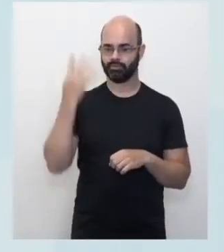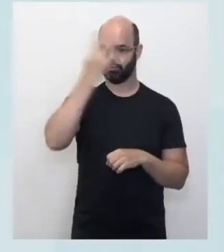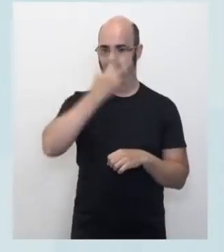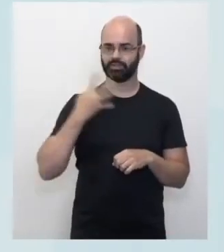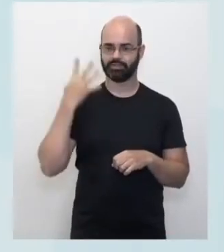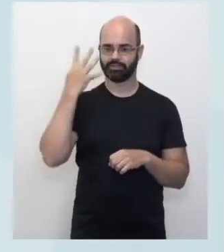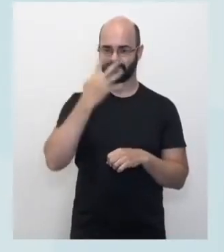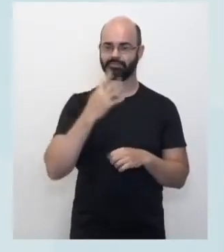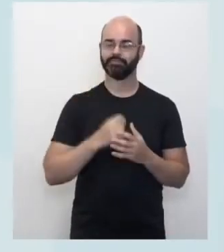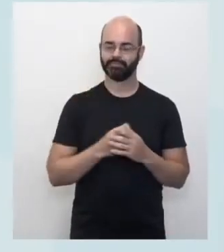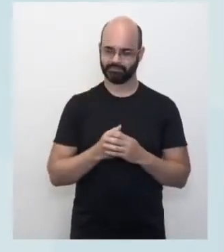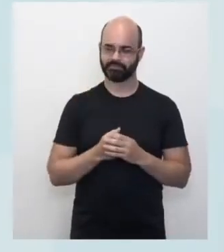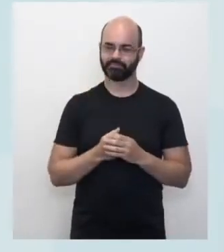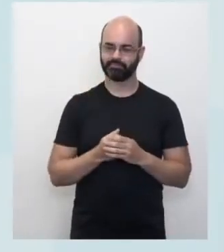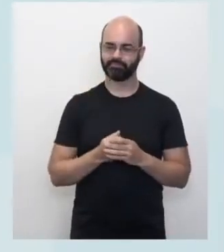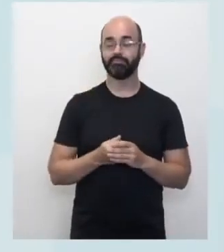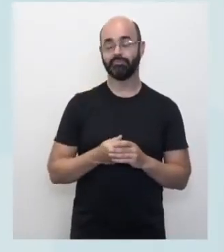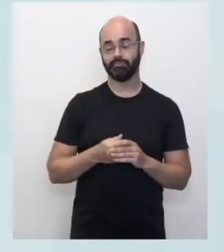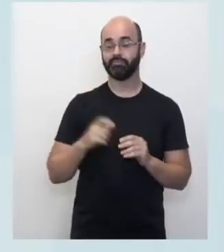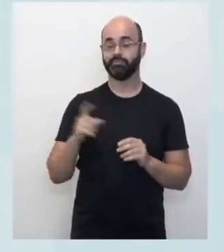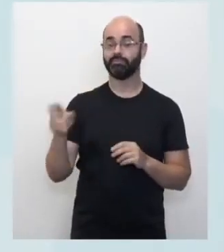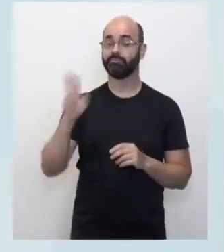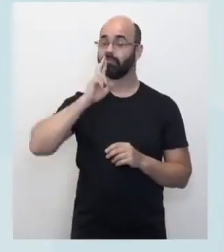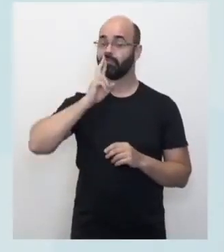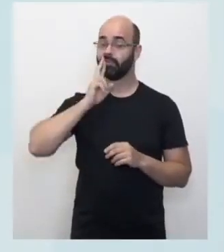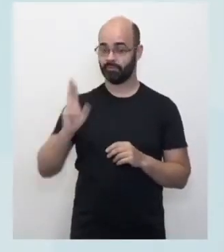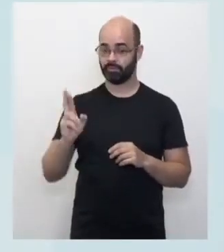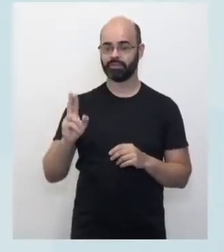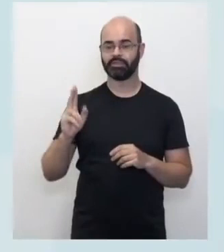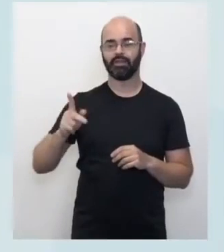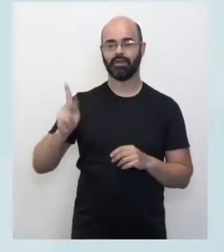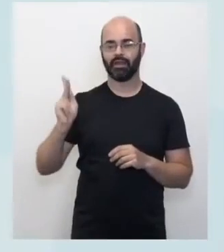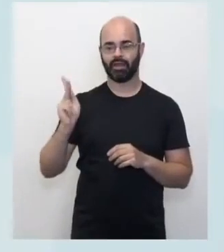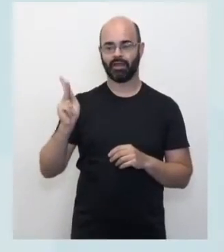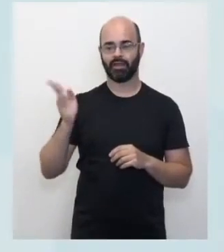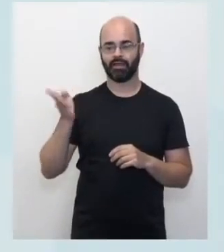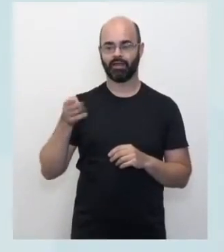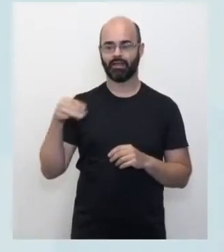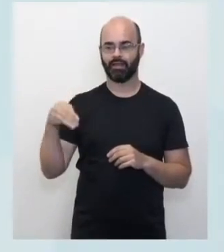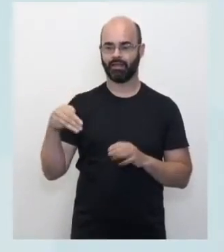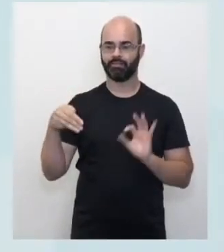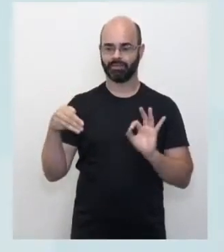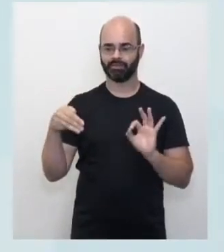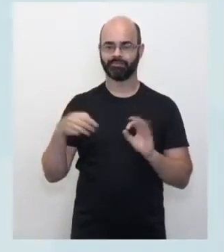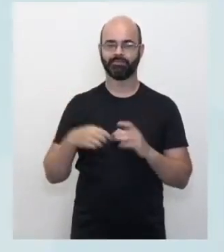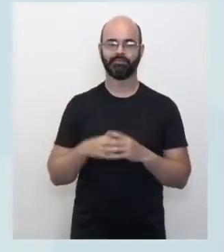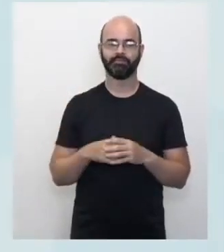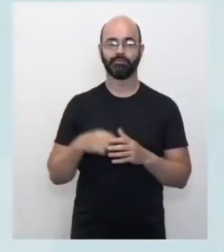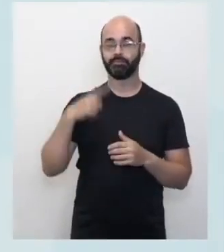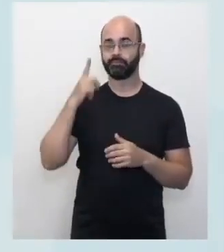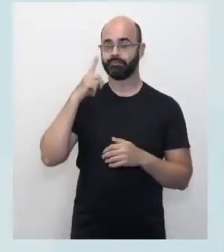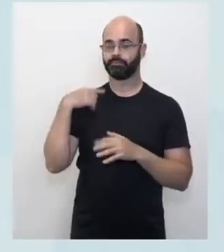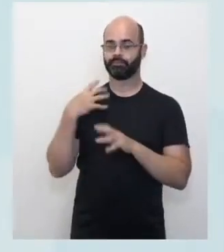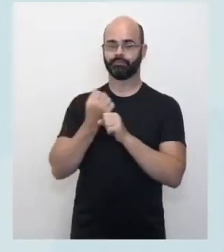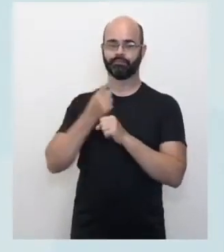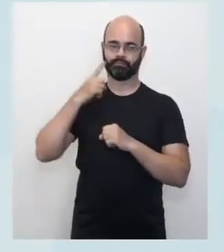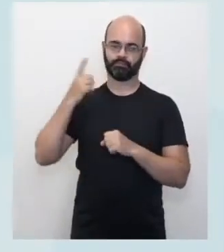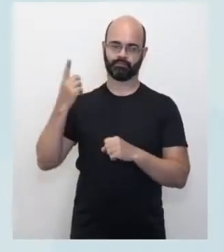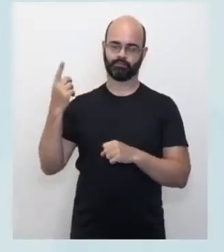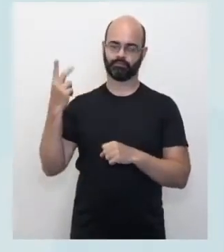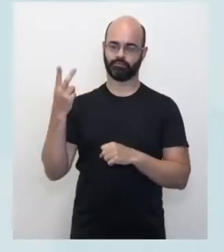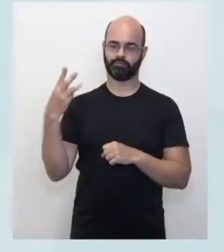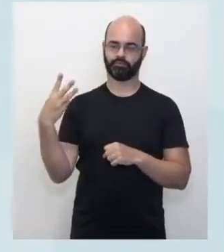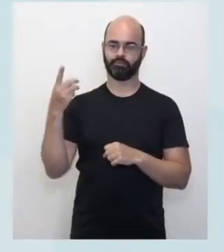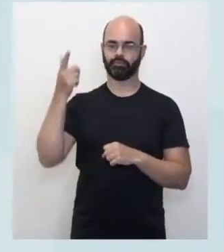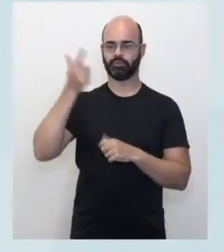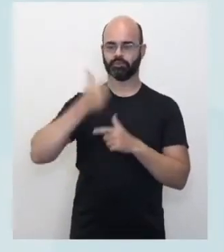e hora. A resposta vai ser quilômetros por hora. Vou fazer aqui do lado a continha, tá bom? 213